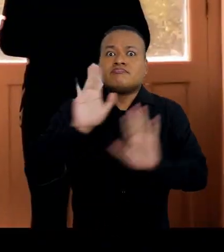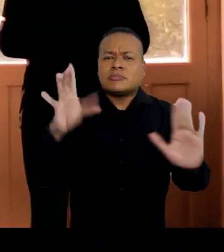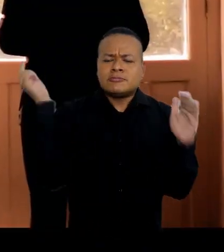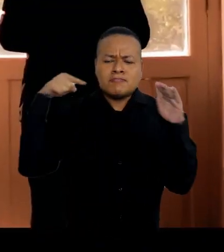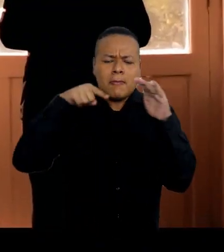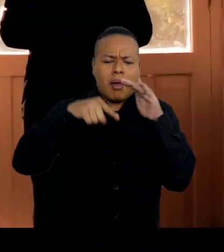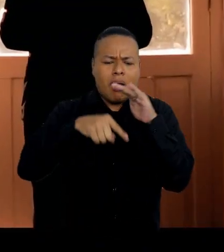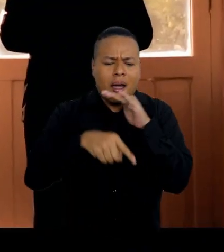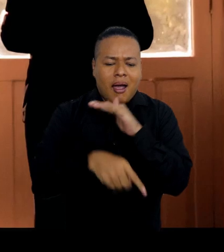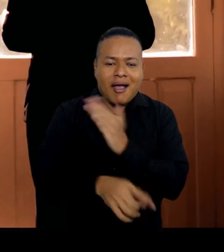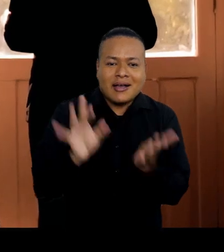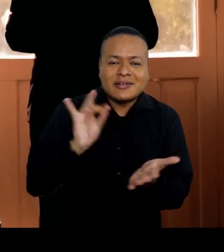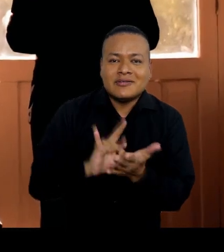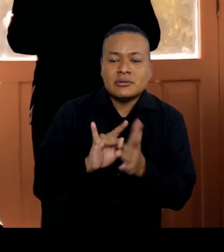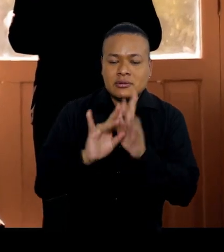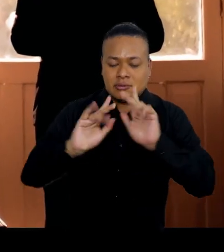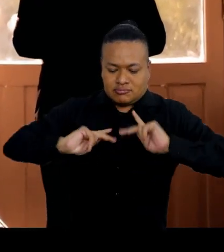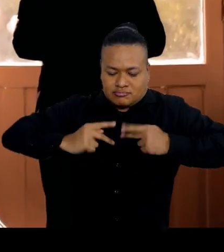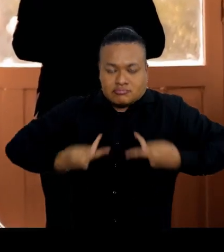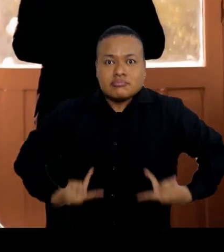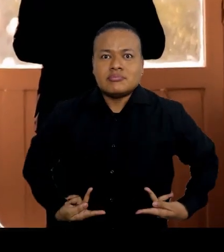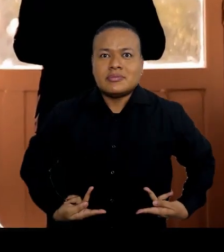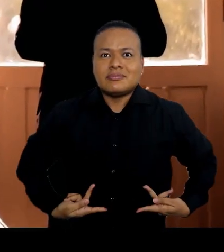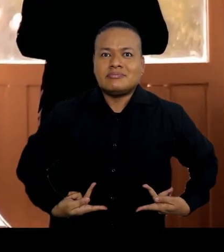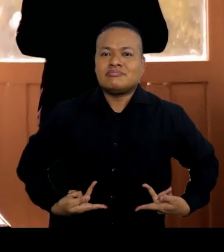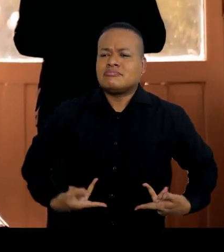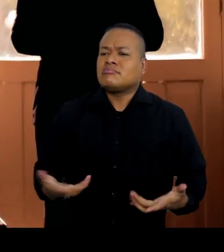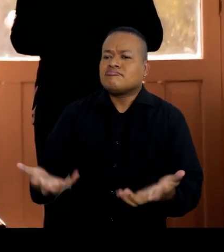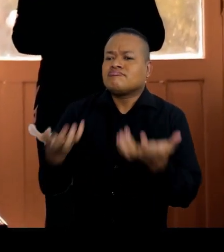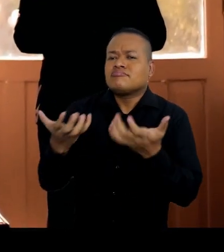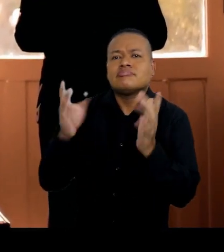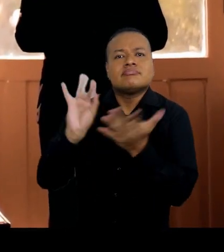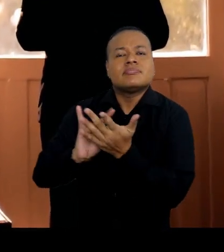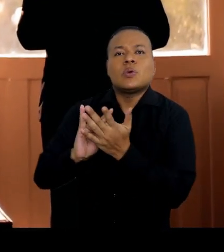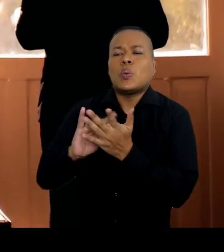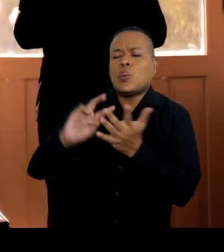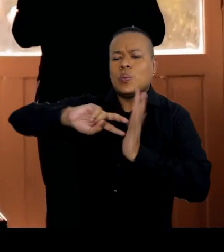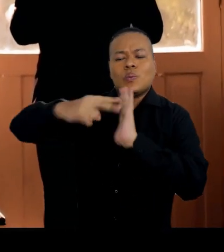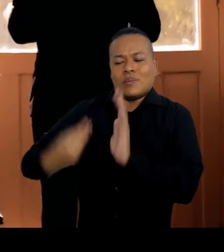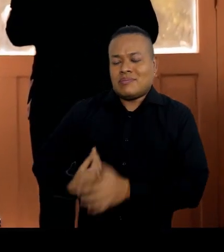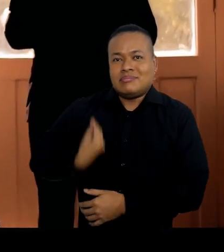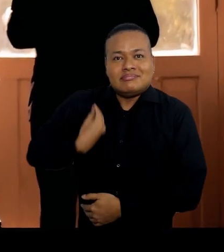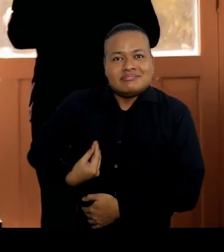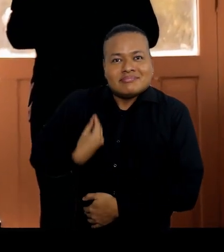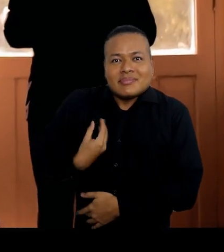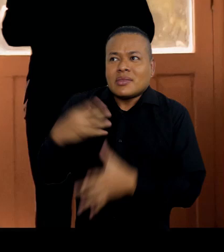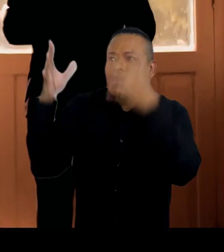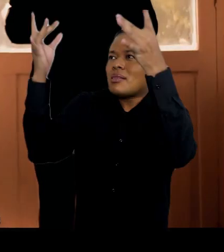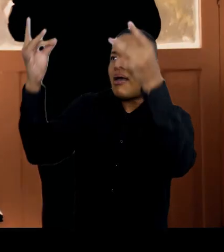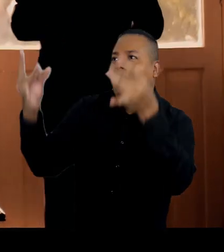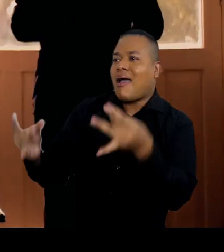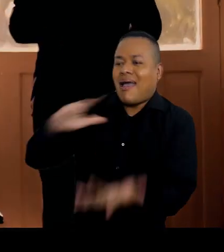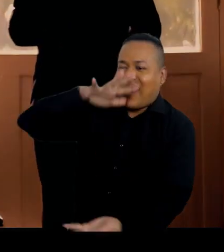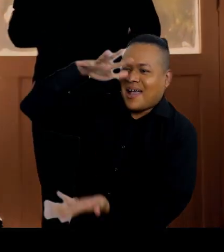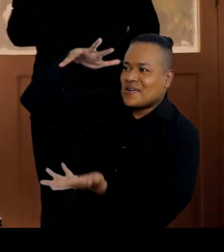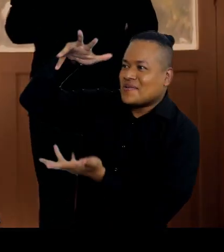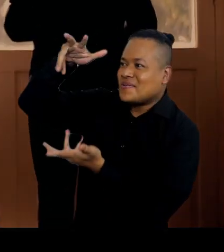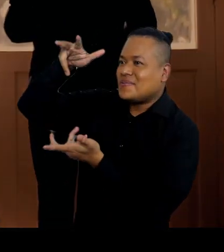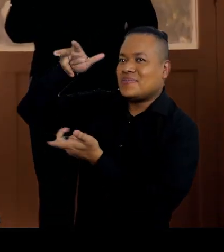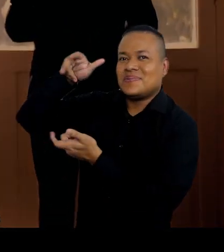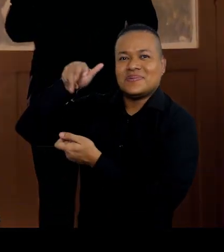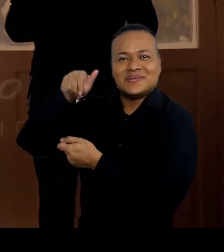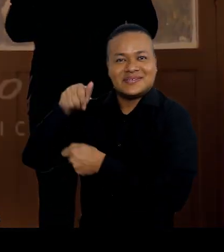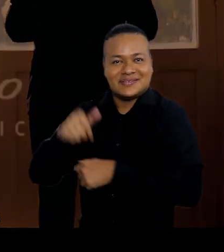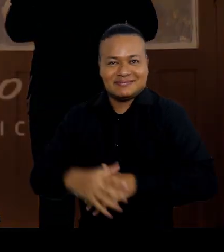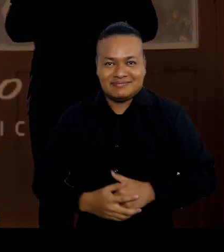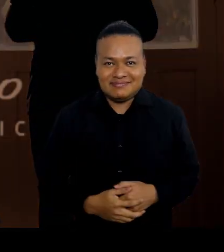mergulho profundo no ser. Uma busca pelo sentido da vida em cada detalhe do mundo que o